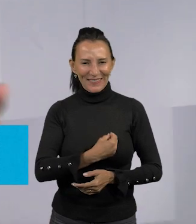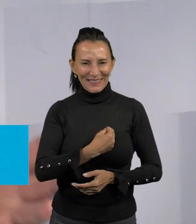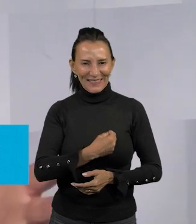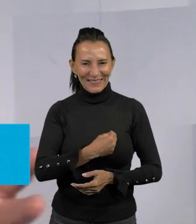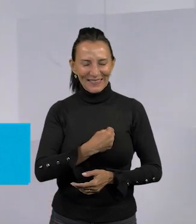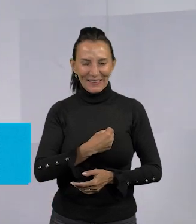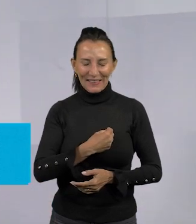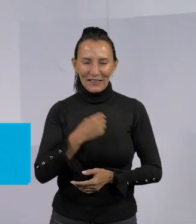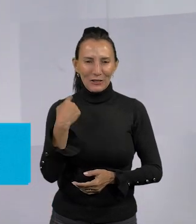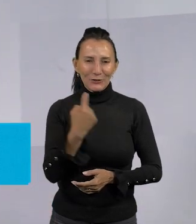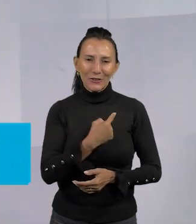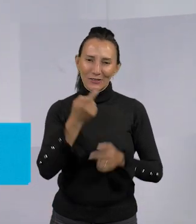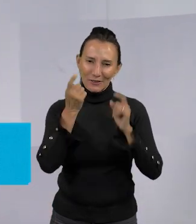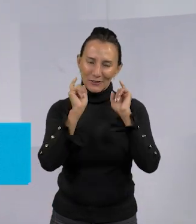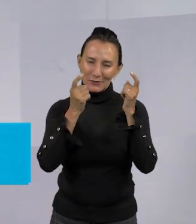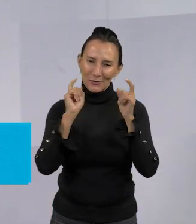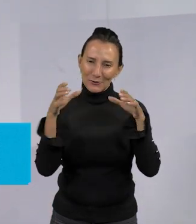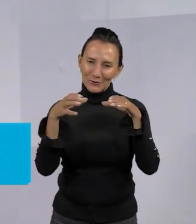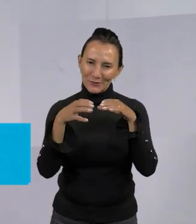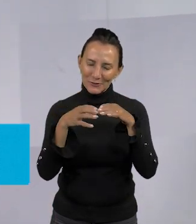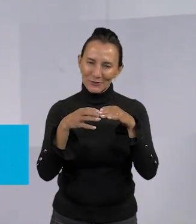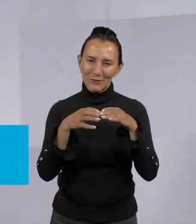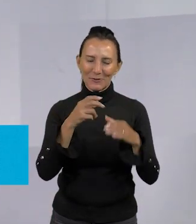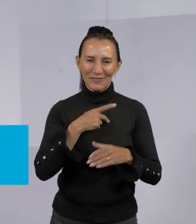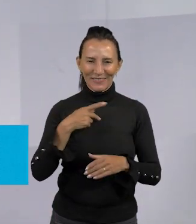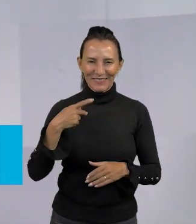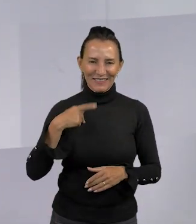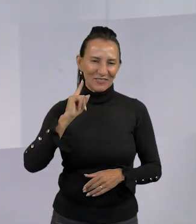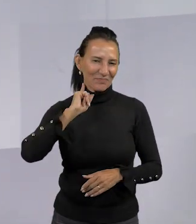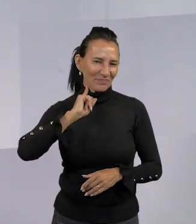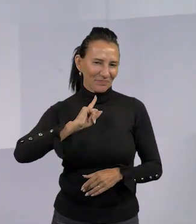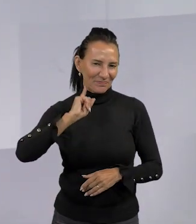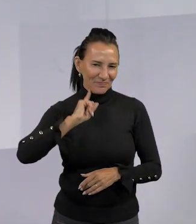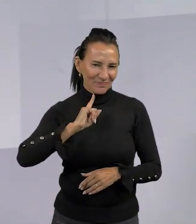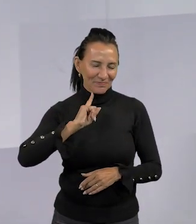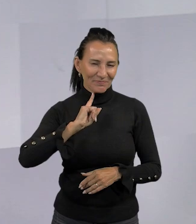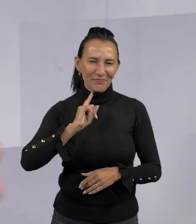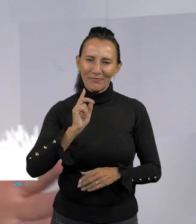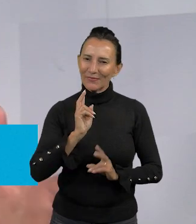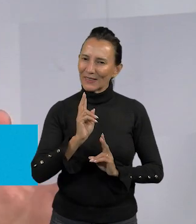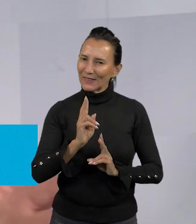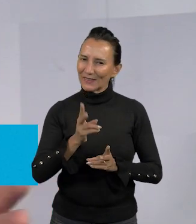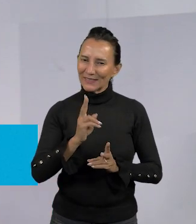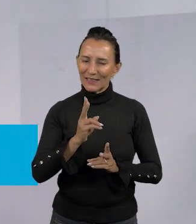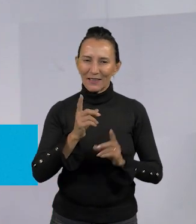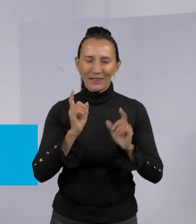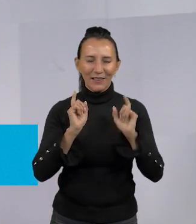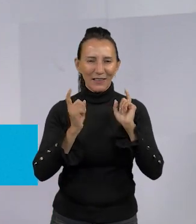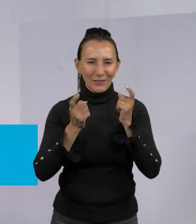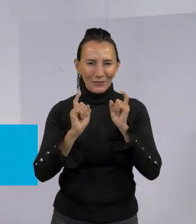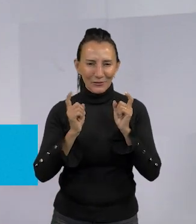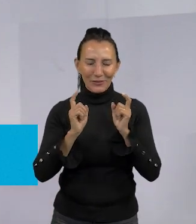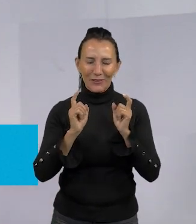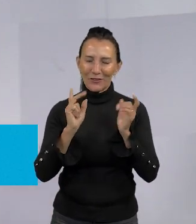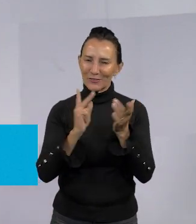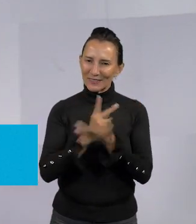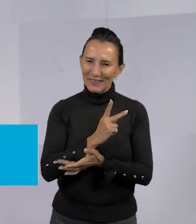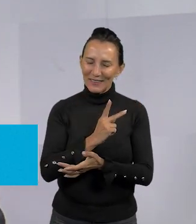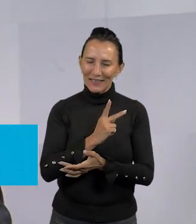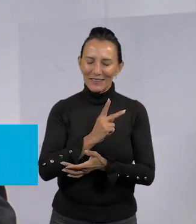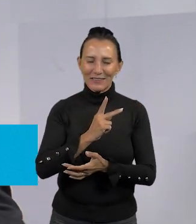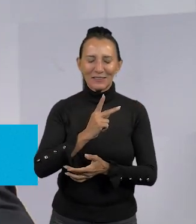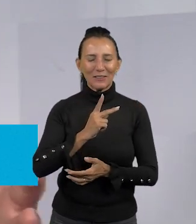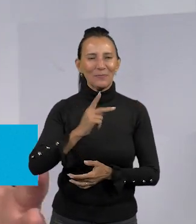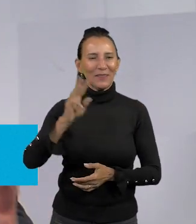de nossas reuniões do Conselho de Pastores do Estado de Minas Gerais sempre na última terça-feira de cada mês